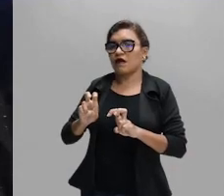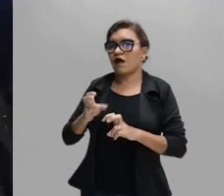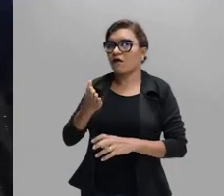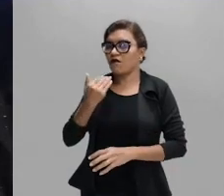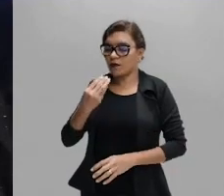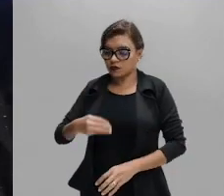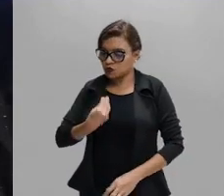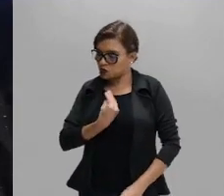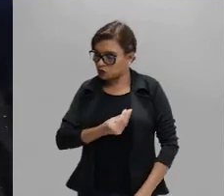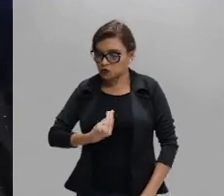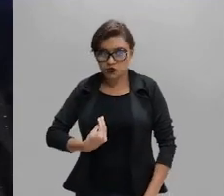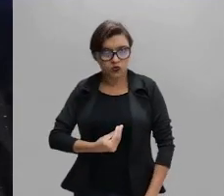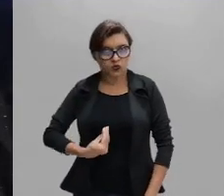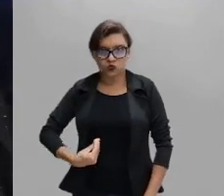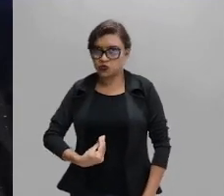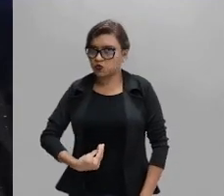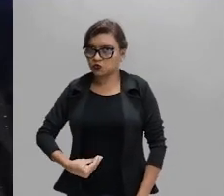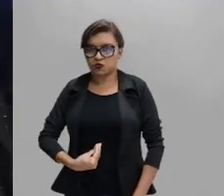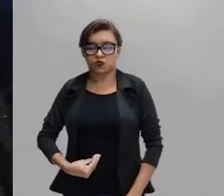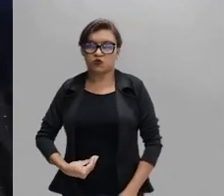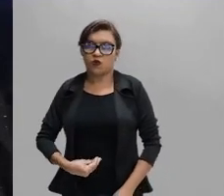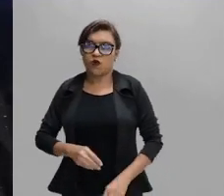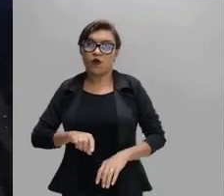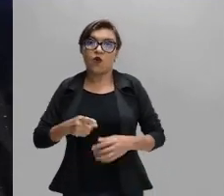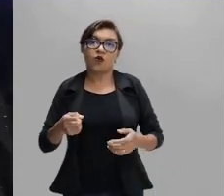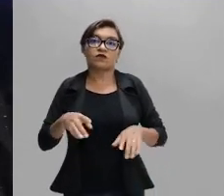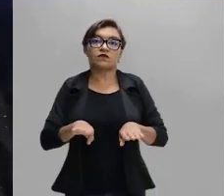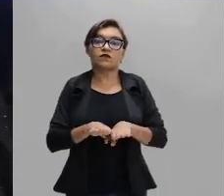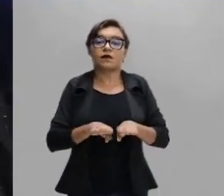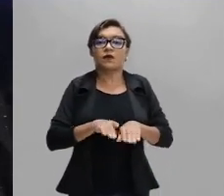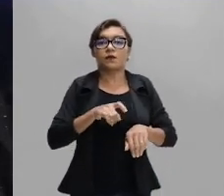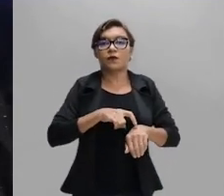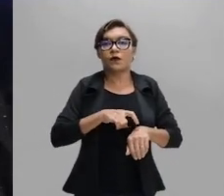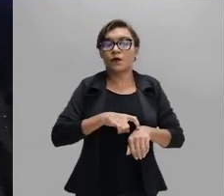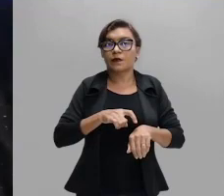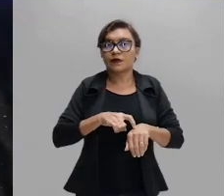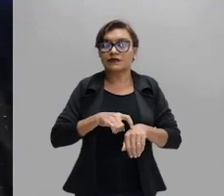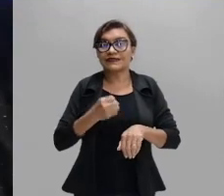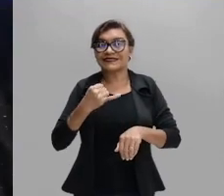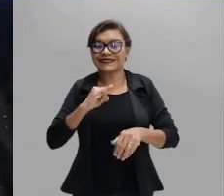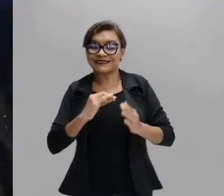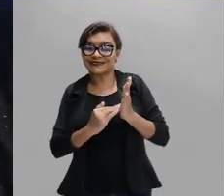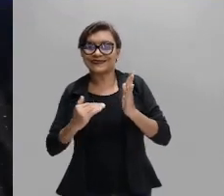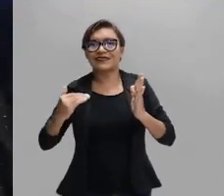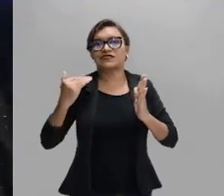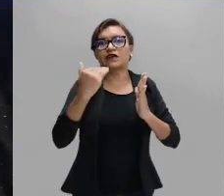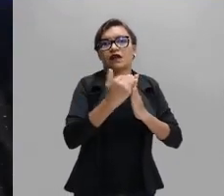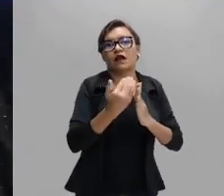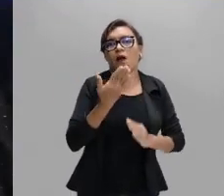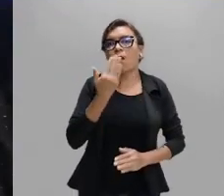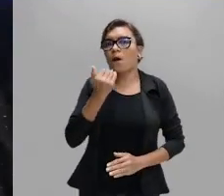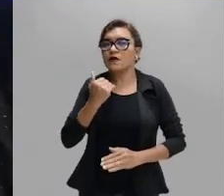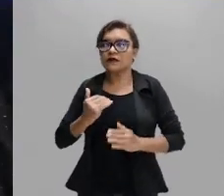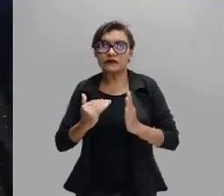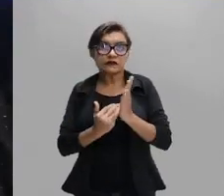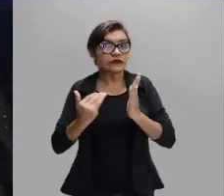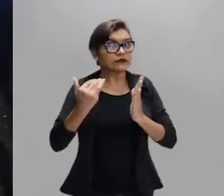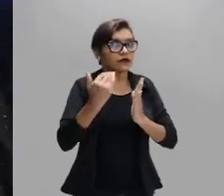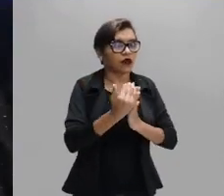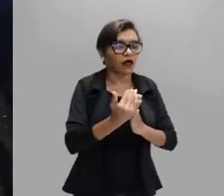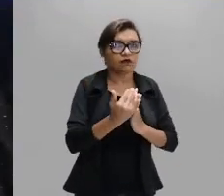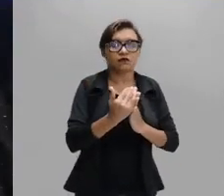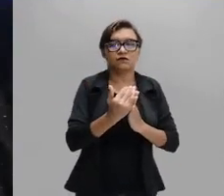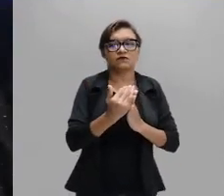quando eu não forneço nutrientes, ou quando eu forneço de forma o quê? Exagerada. Então, eu disse para vocês que,